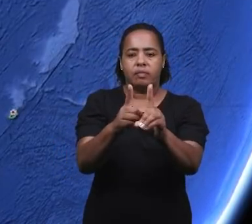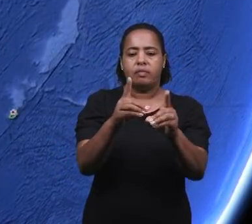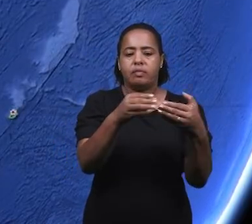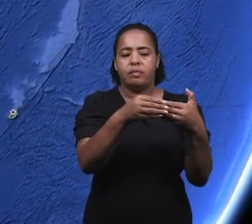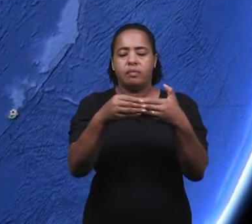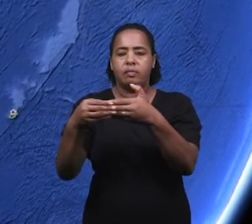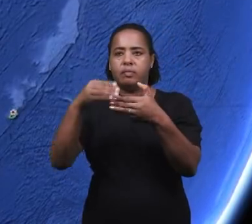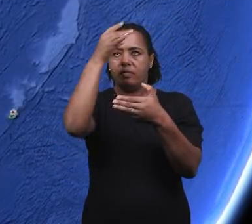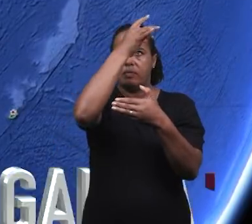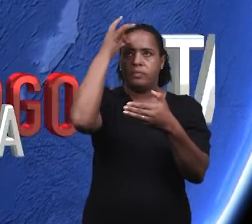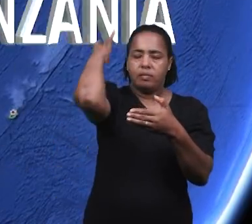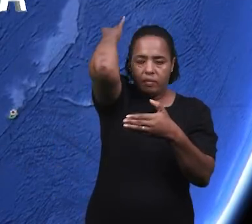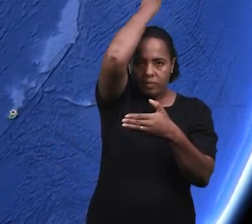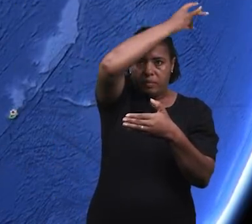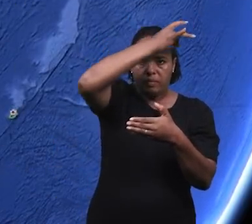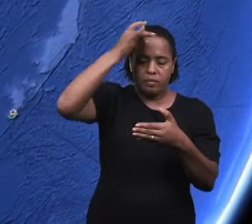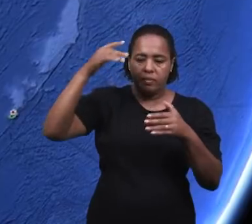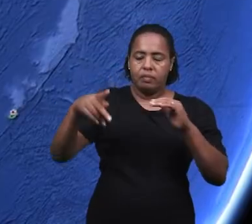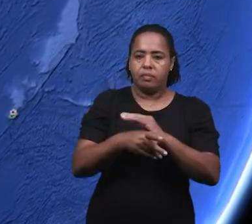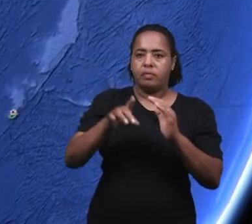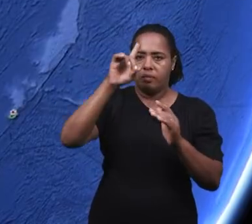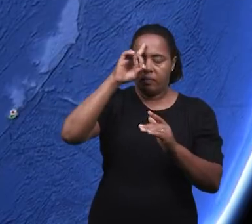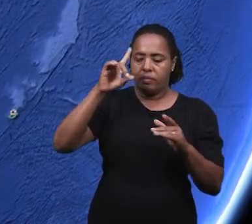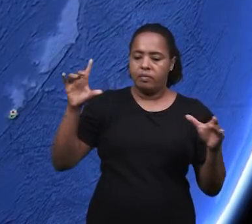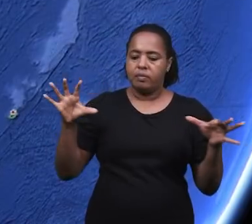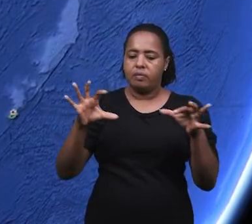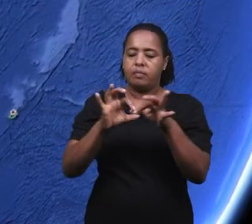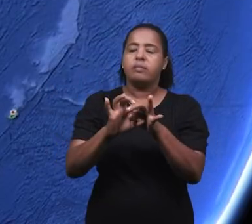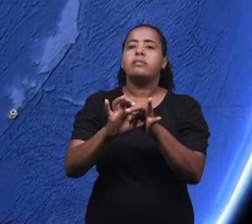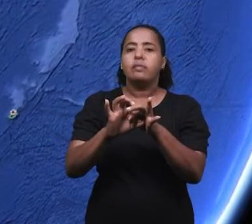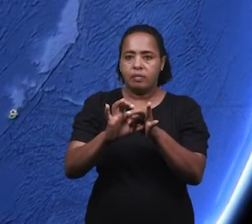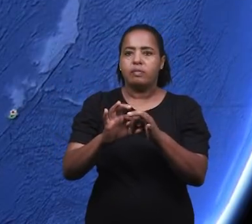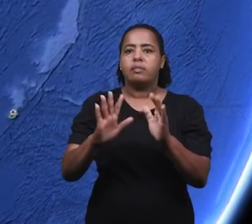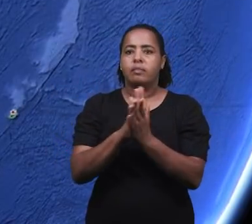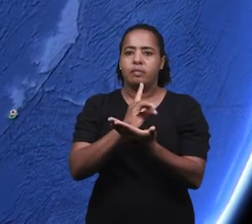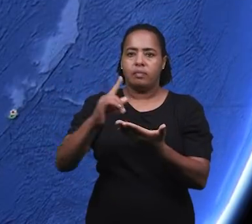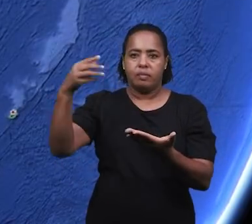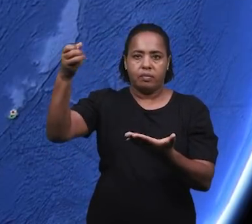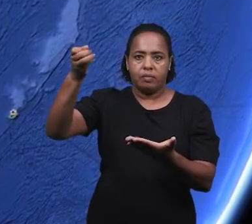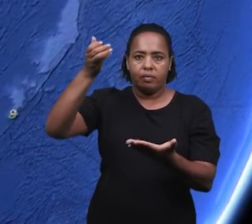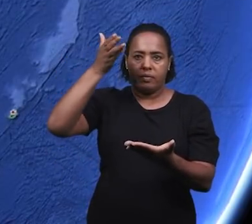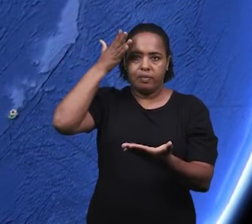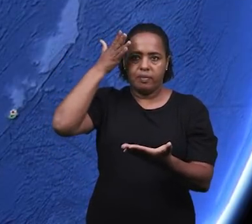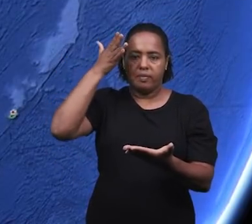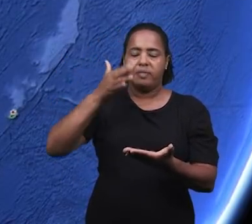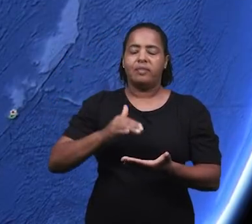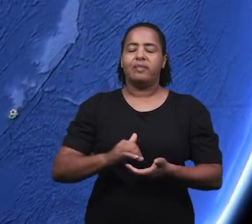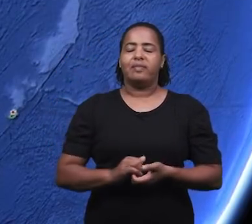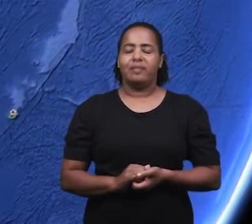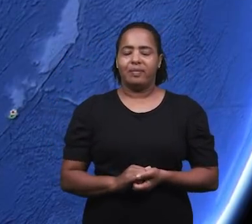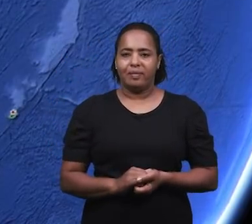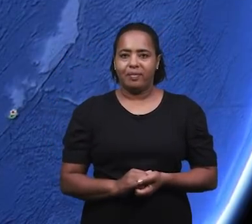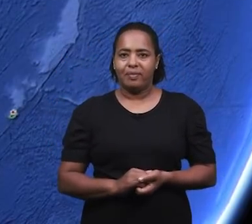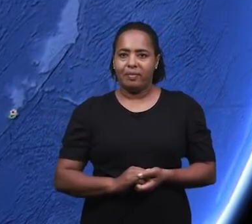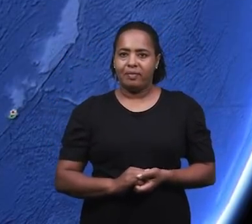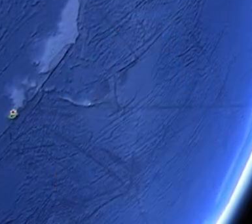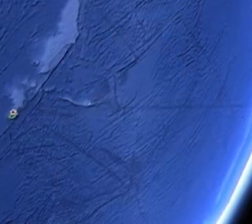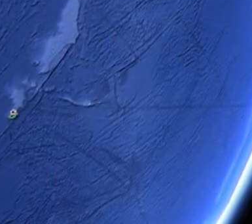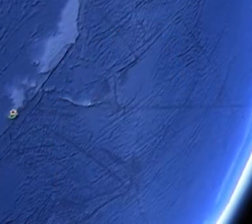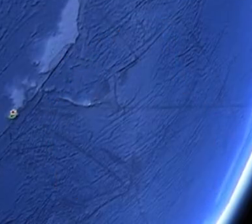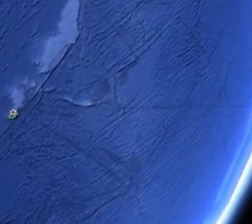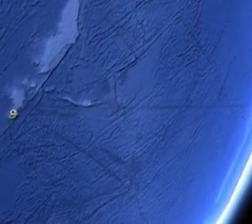pela direção do Espírito Santo de Deus e unidas pela Palavra Viva.